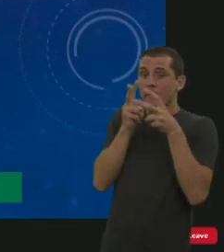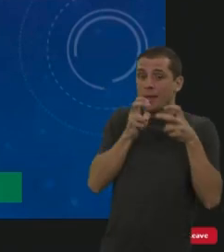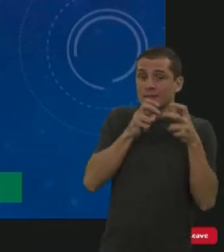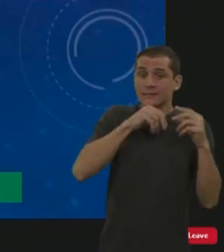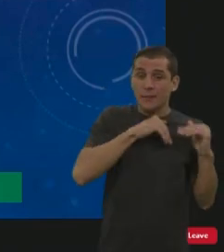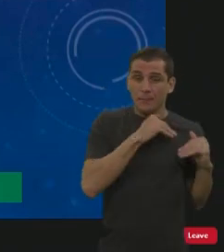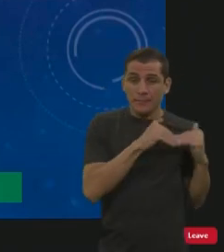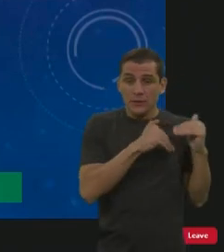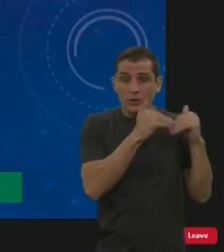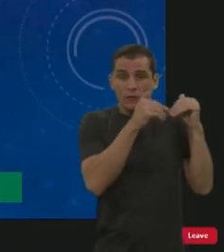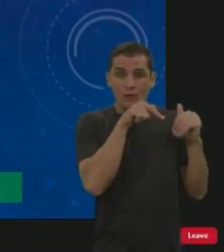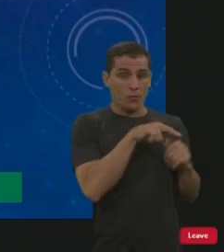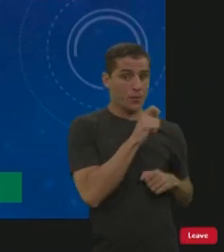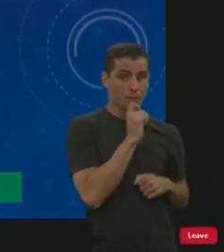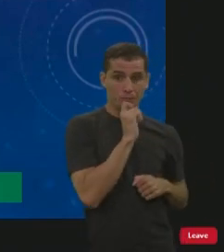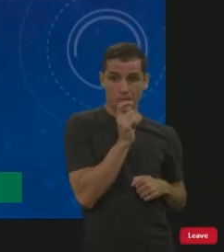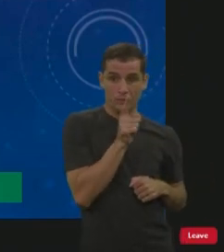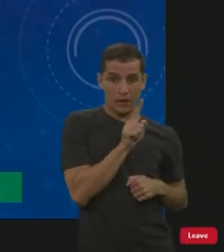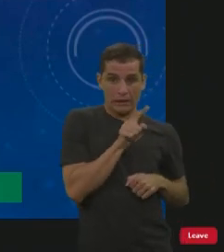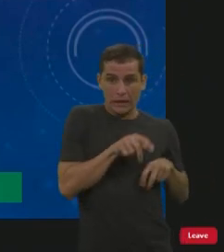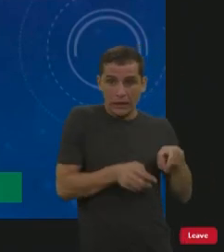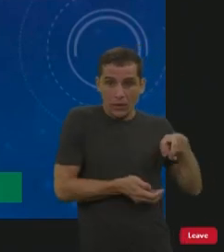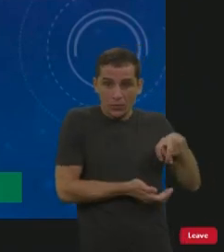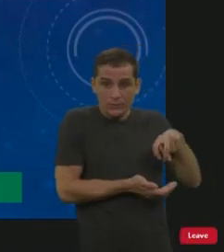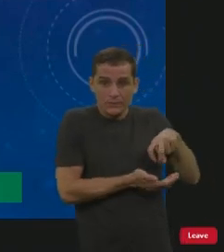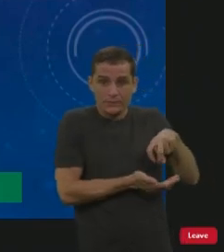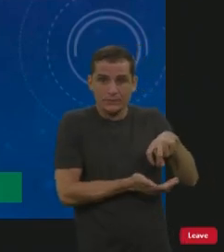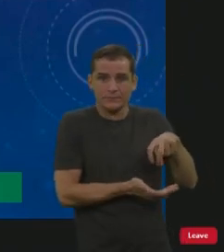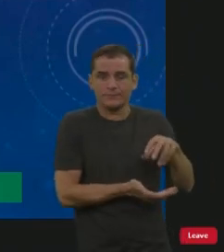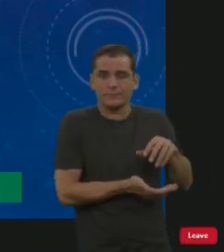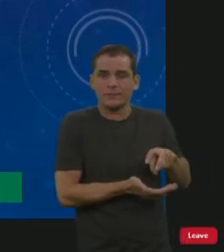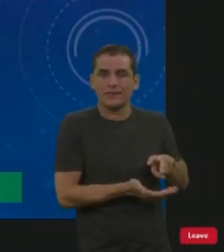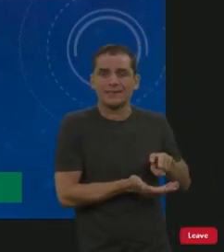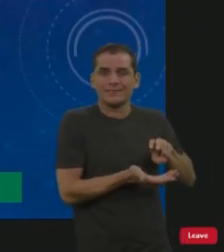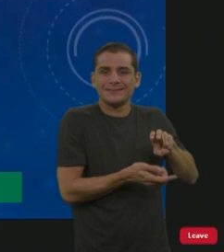não sentava, né? Então, a gente